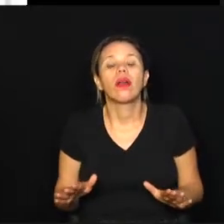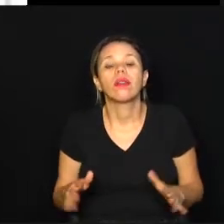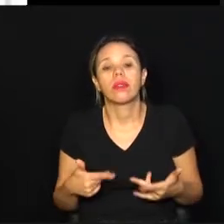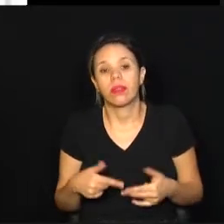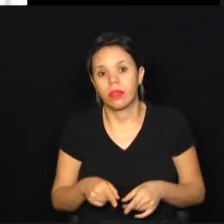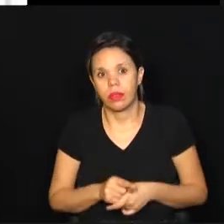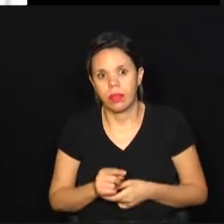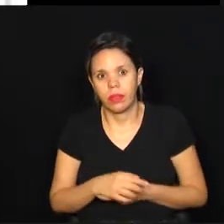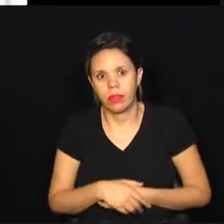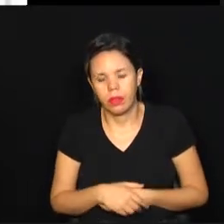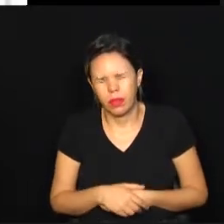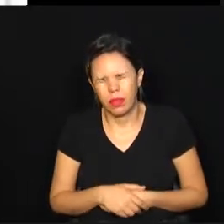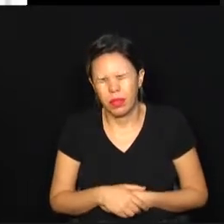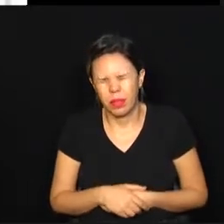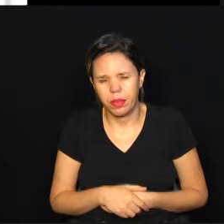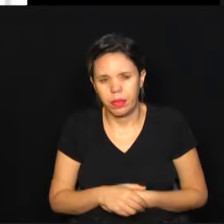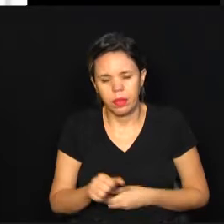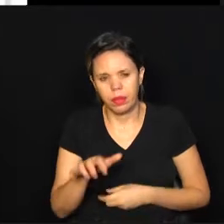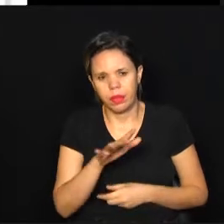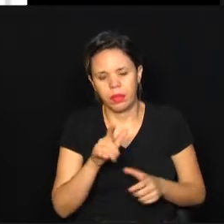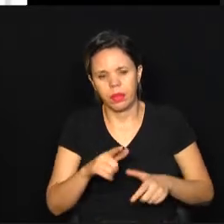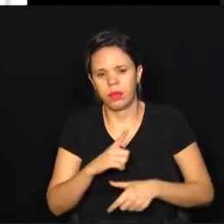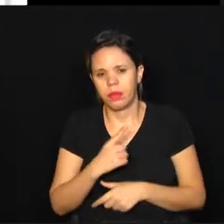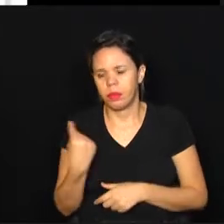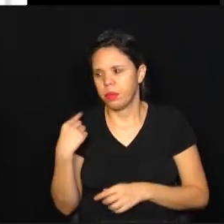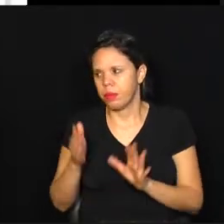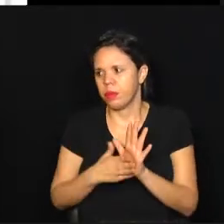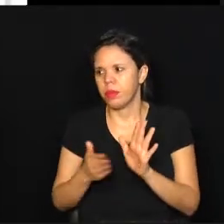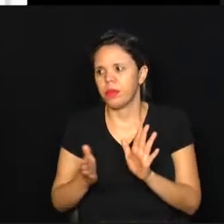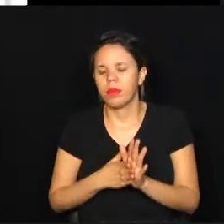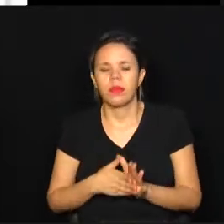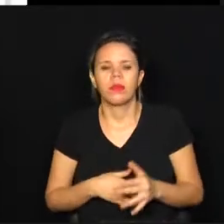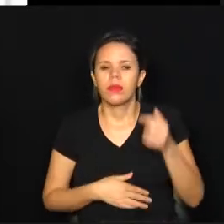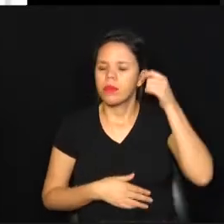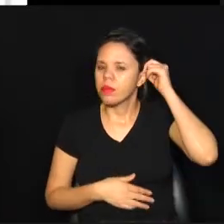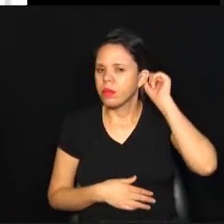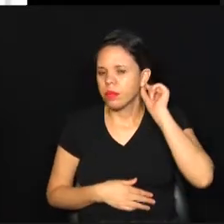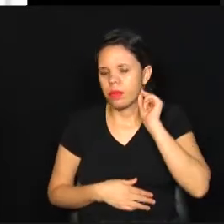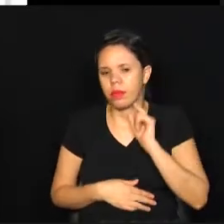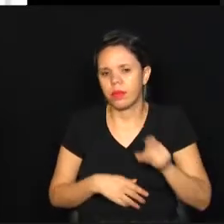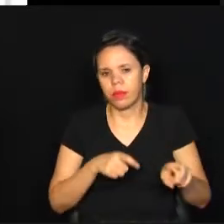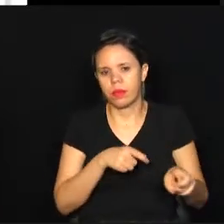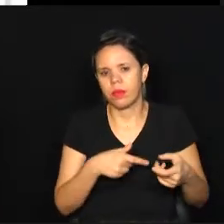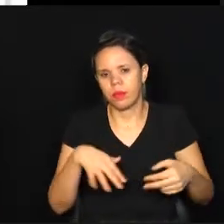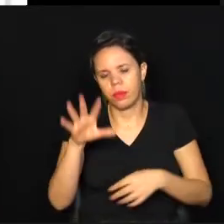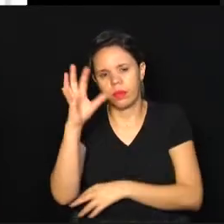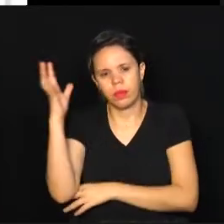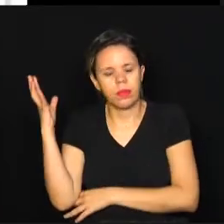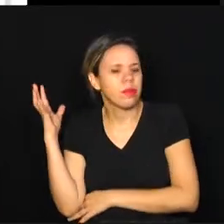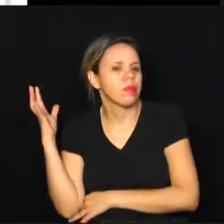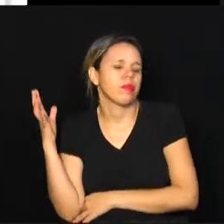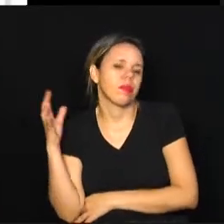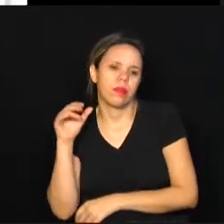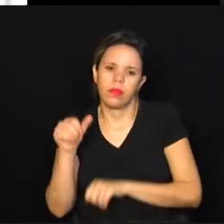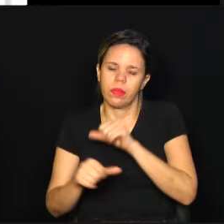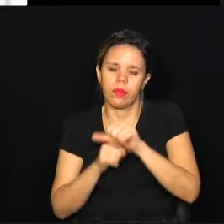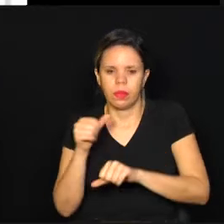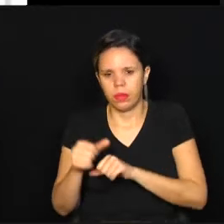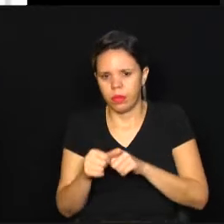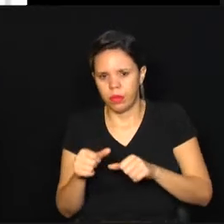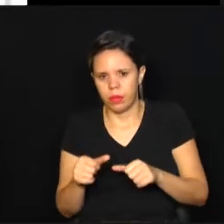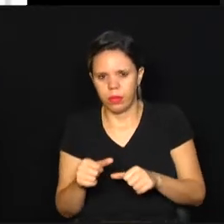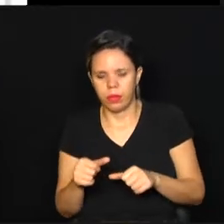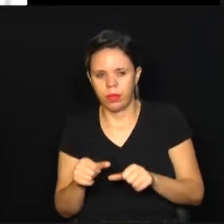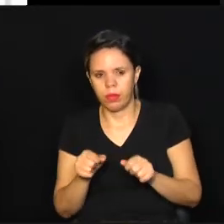né? E áreas que a gente tinha proposto que fossem macrozonas rurais e ambientais viraram esta macrozona